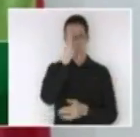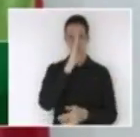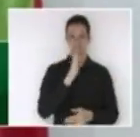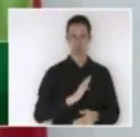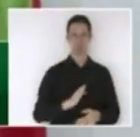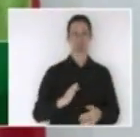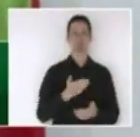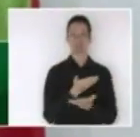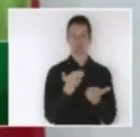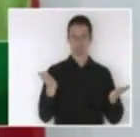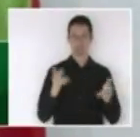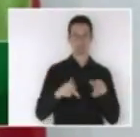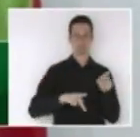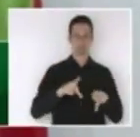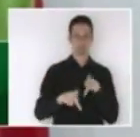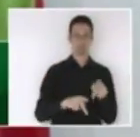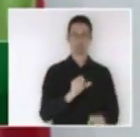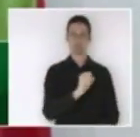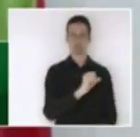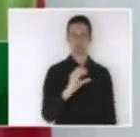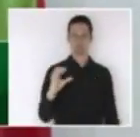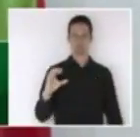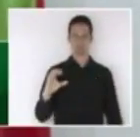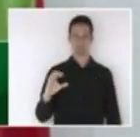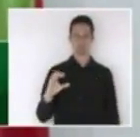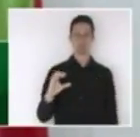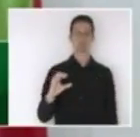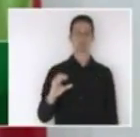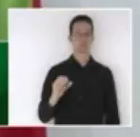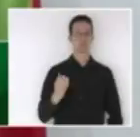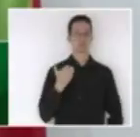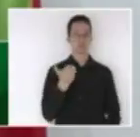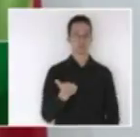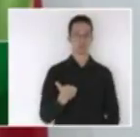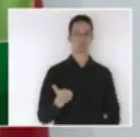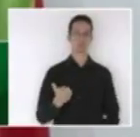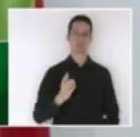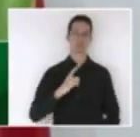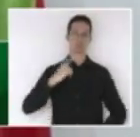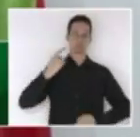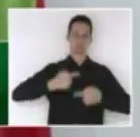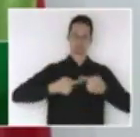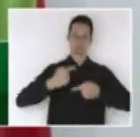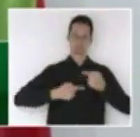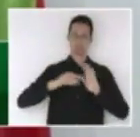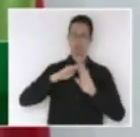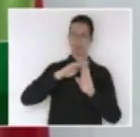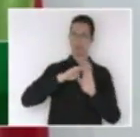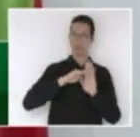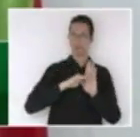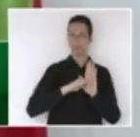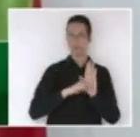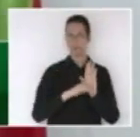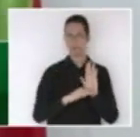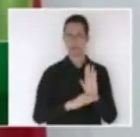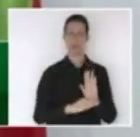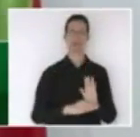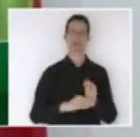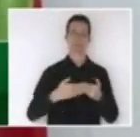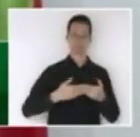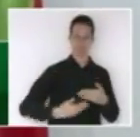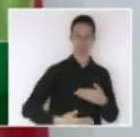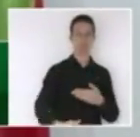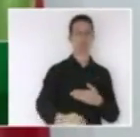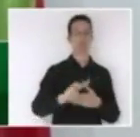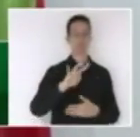catarinense e catarinenses. Então, este é o grande debate que neste próximo período nós vamos estar fazendo. E